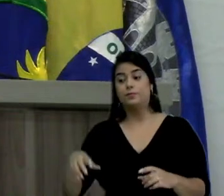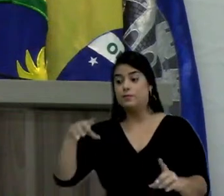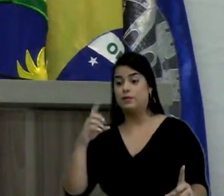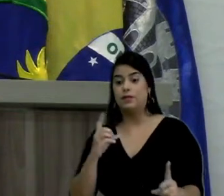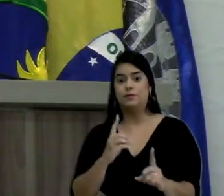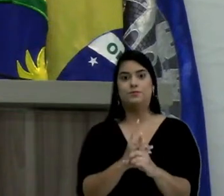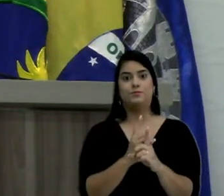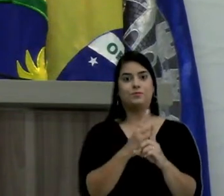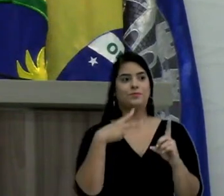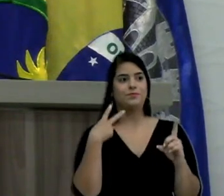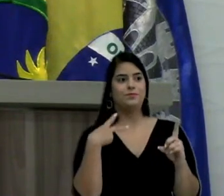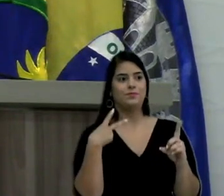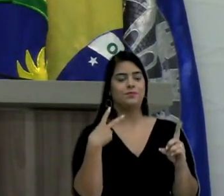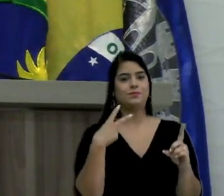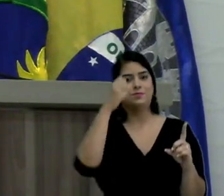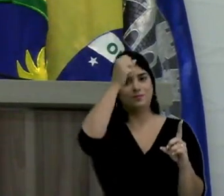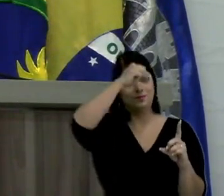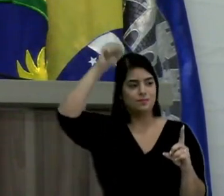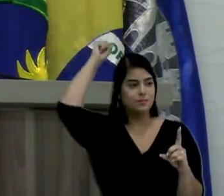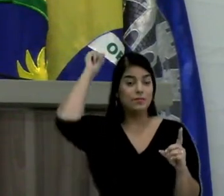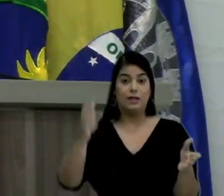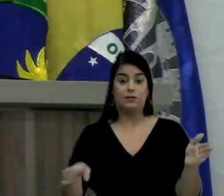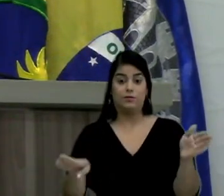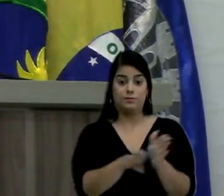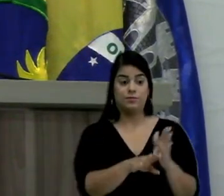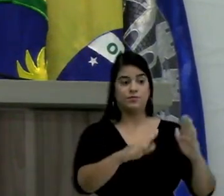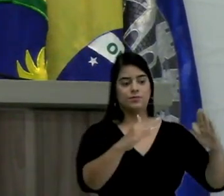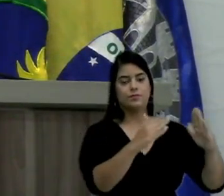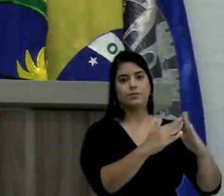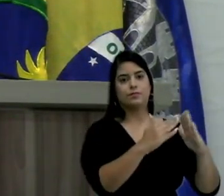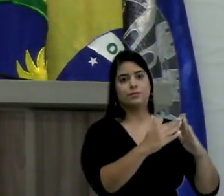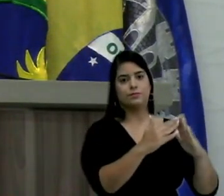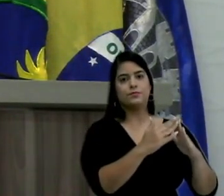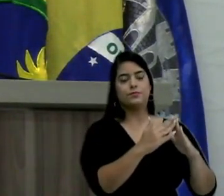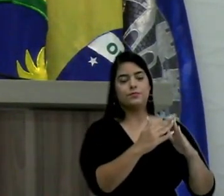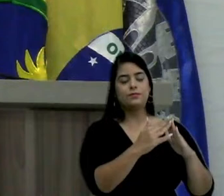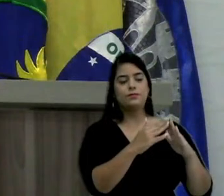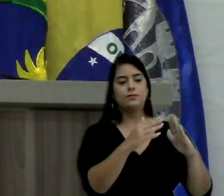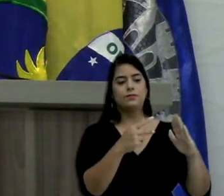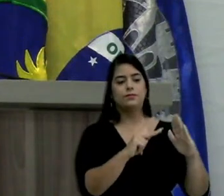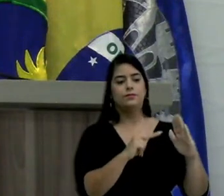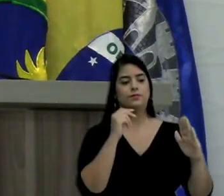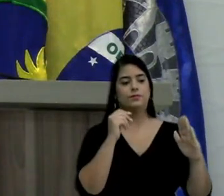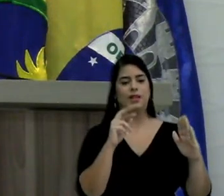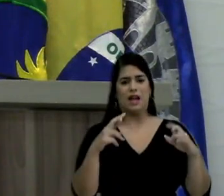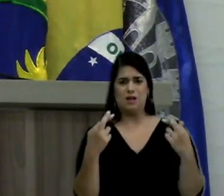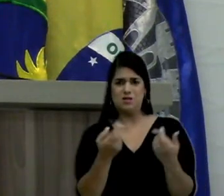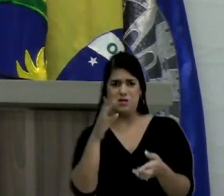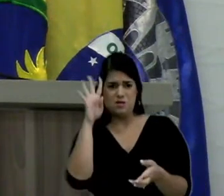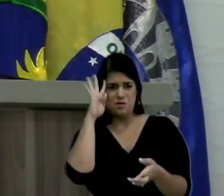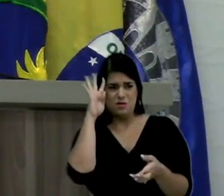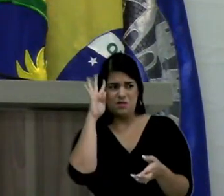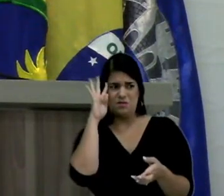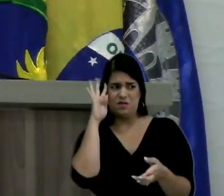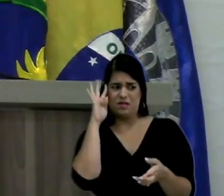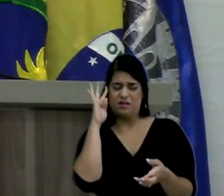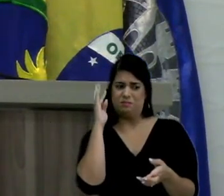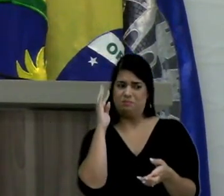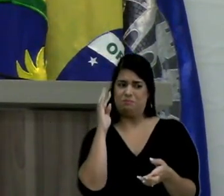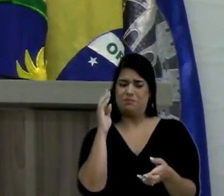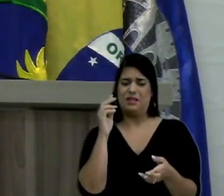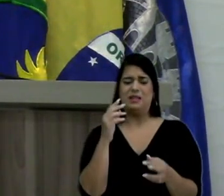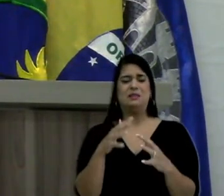chegar em uma determinada casa um senhor disse assim minha filha aquela reunião da quarta-feira tem dia que tem